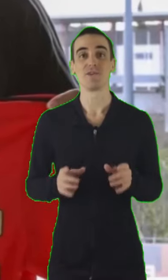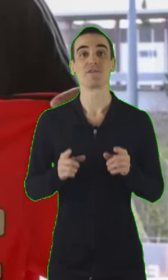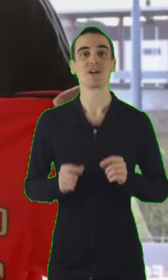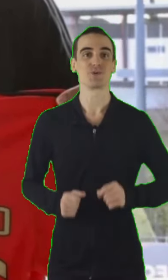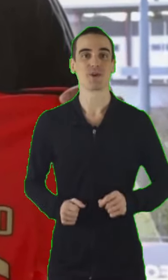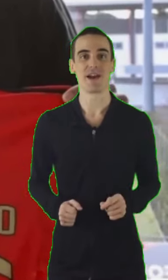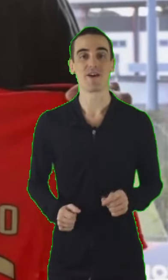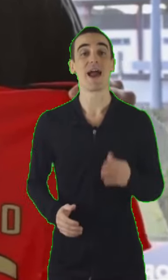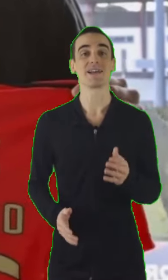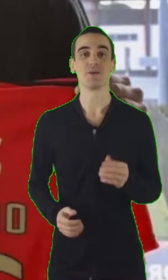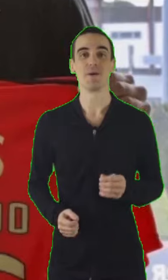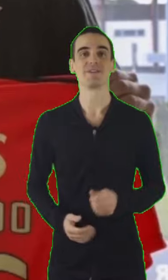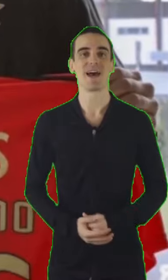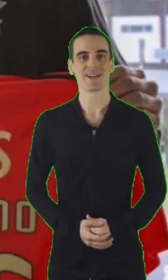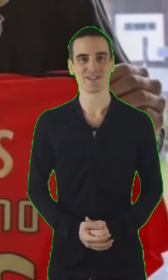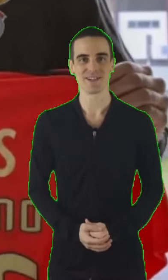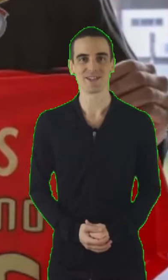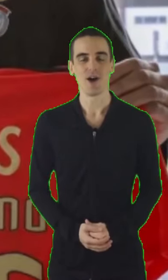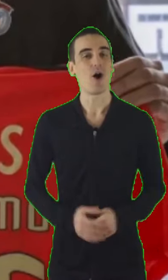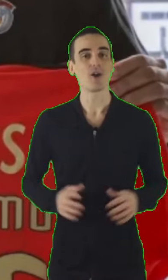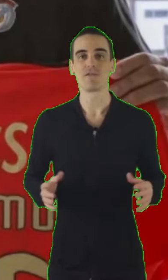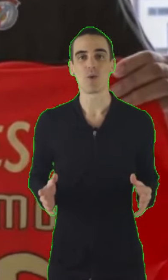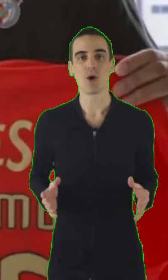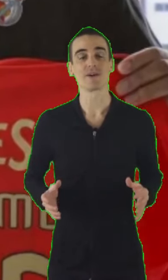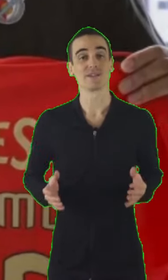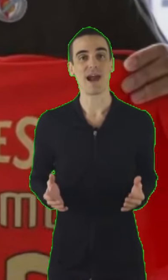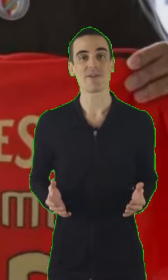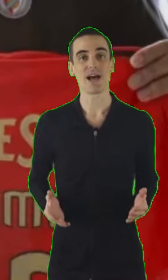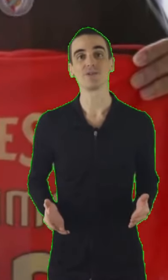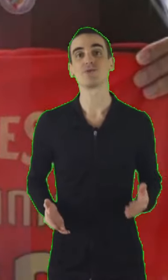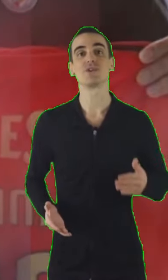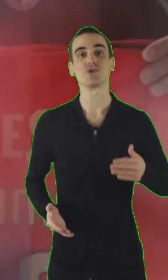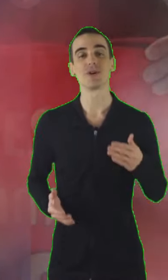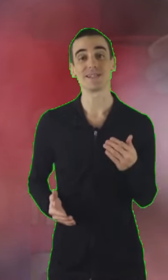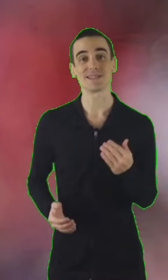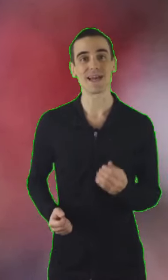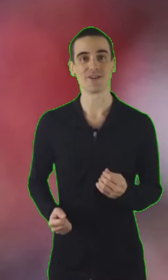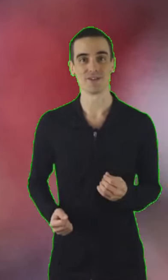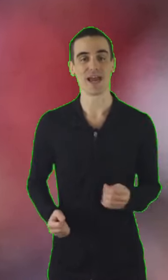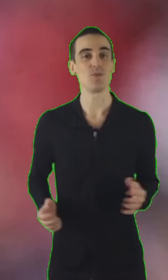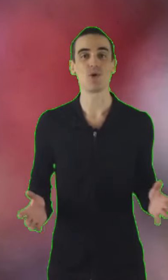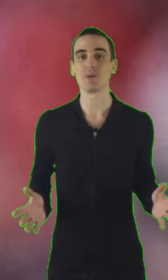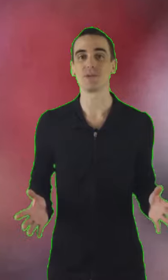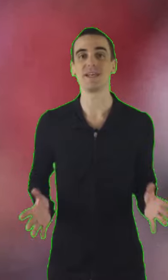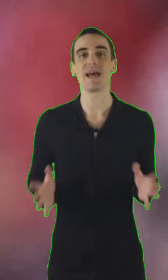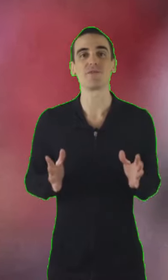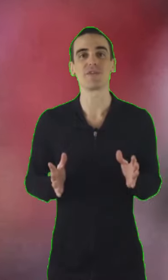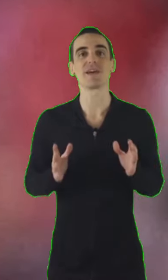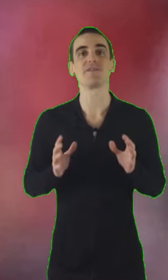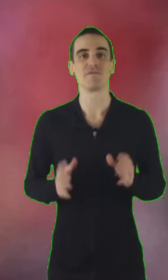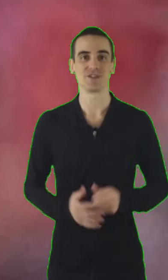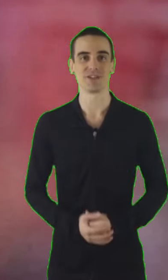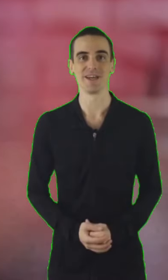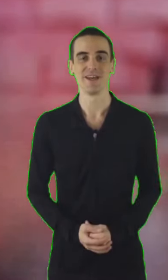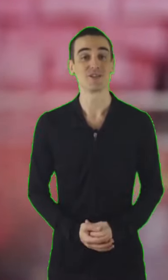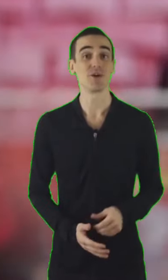Itália. O jogador teve sua última partida no dia 7 de março contra o Clube Brugge, da Bélgica, pela Liga dos Campeões da Europa. E